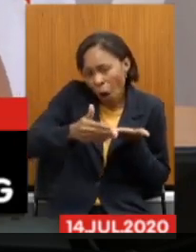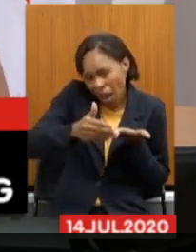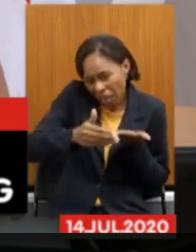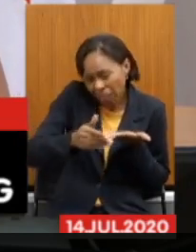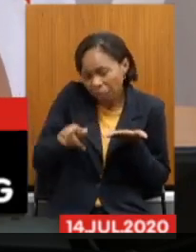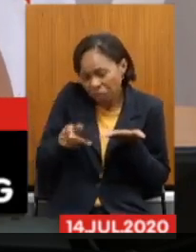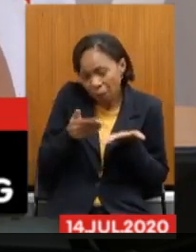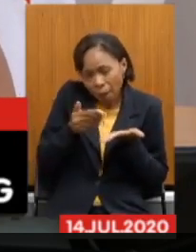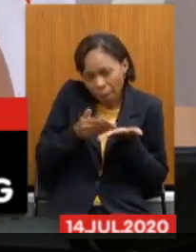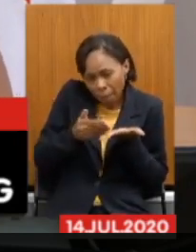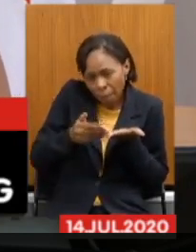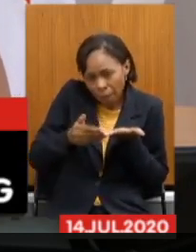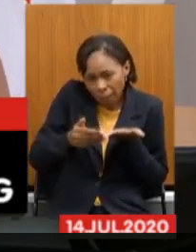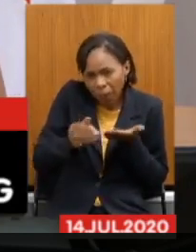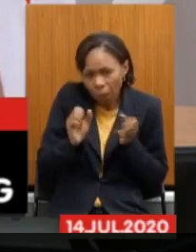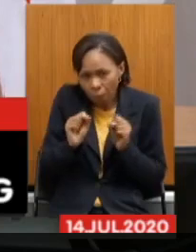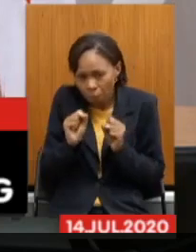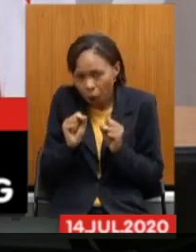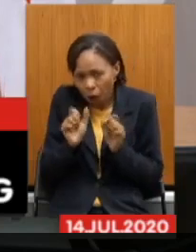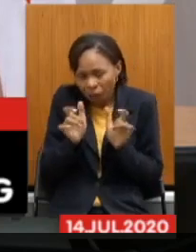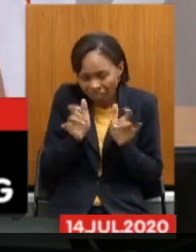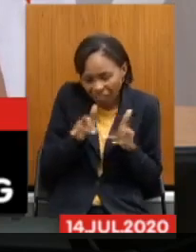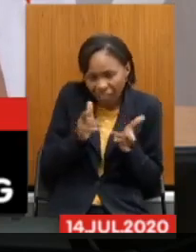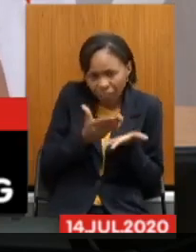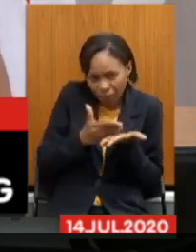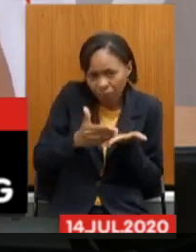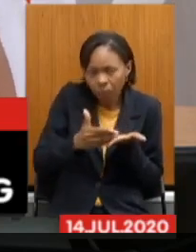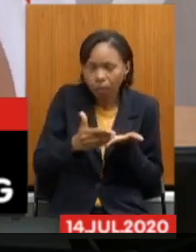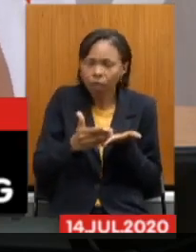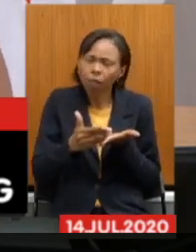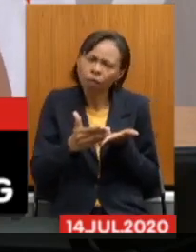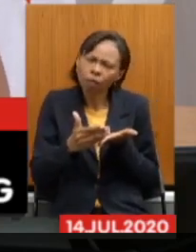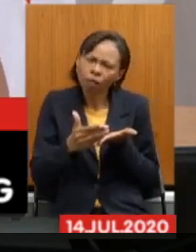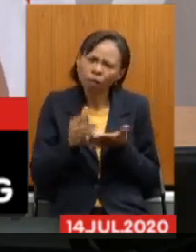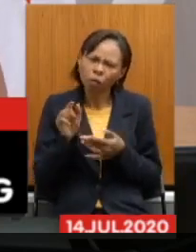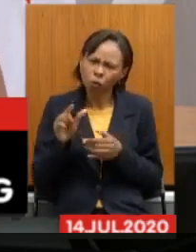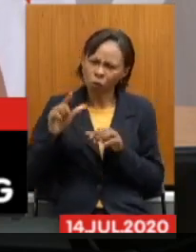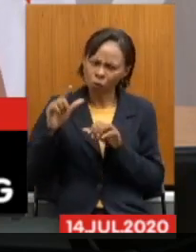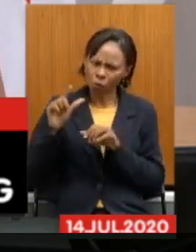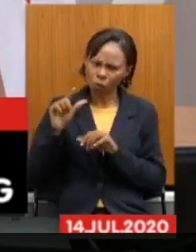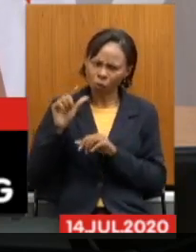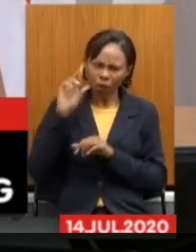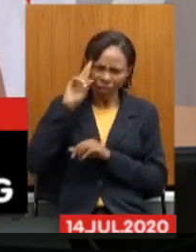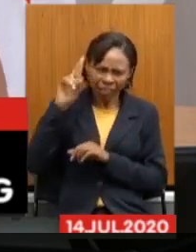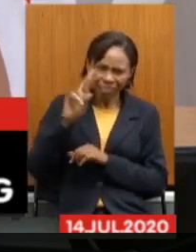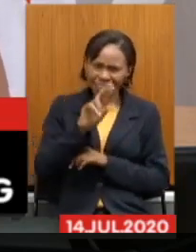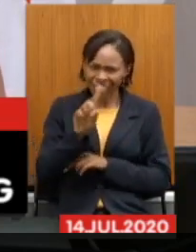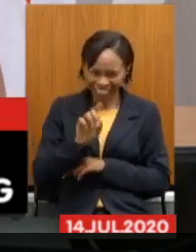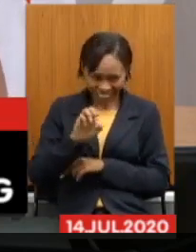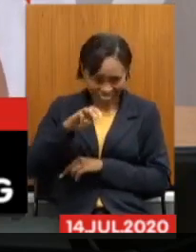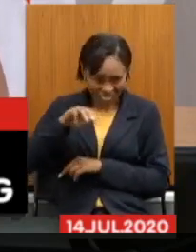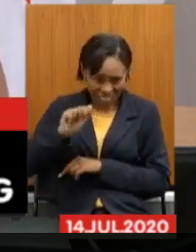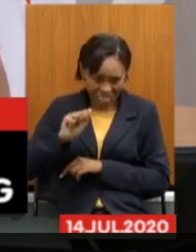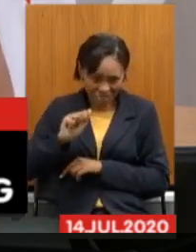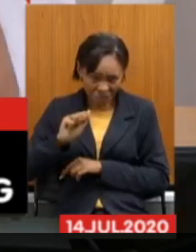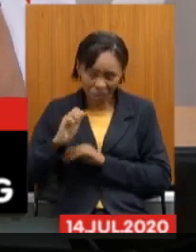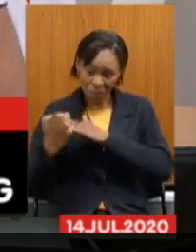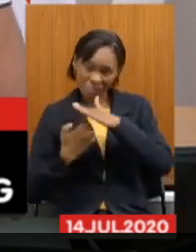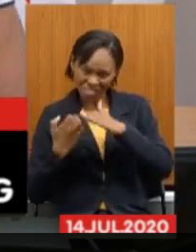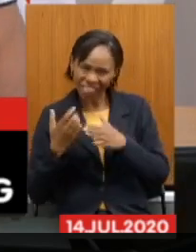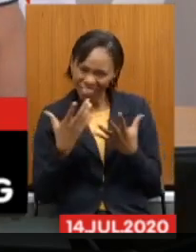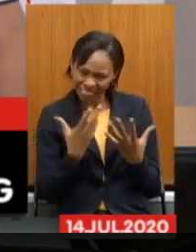mim? Será que o empresário Romeu Zema toparia? Eu creio que não. Então é mais ou menos o que ele